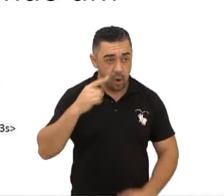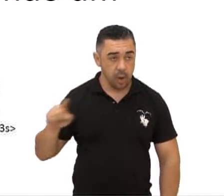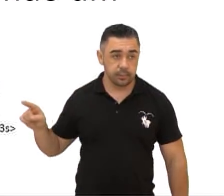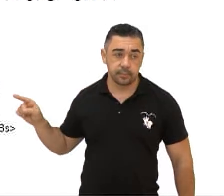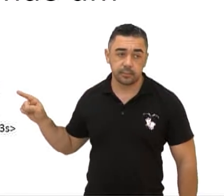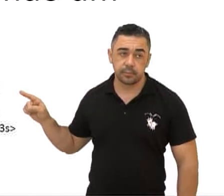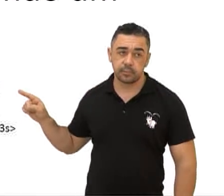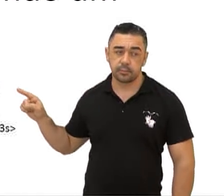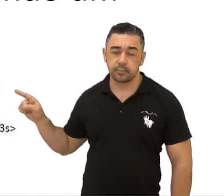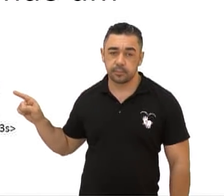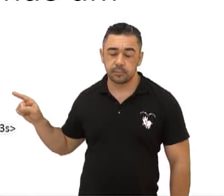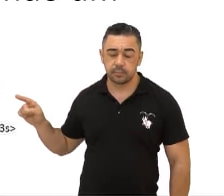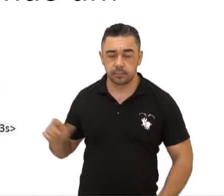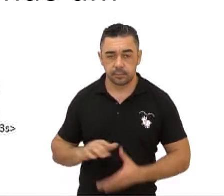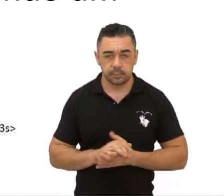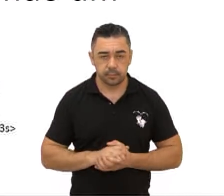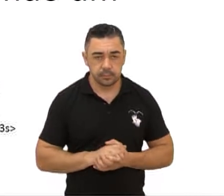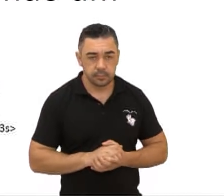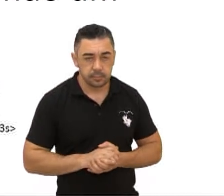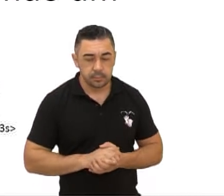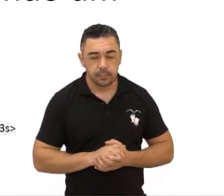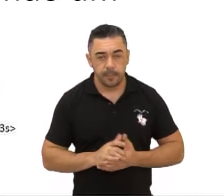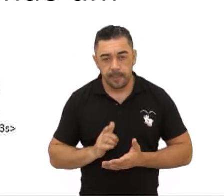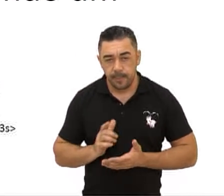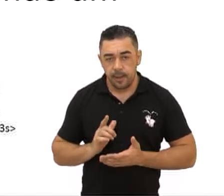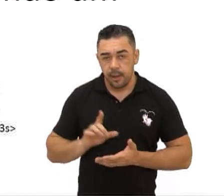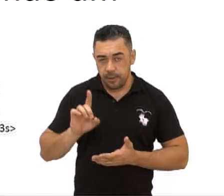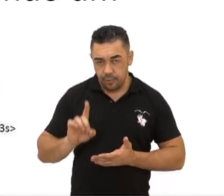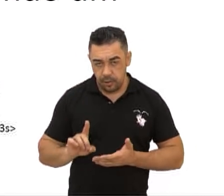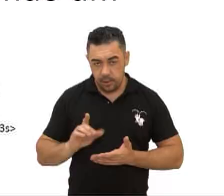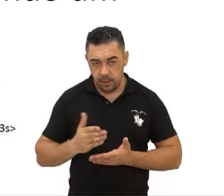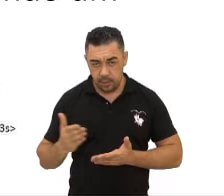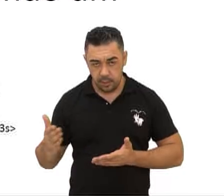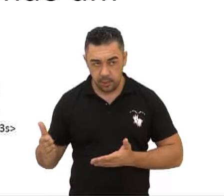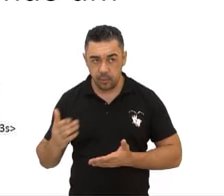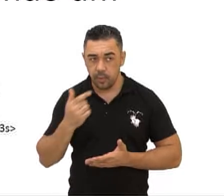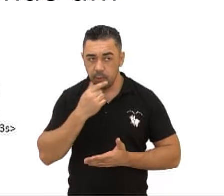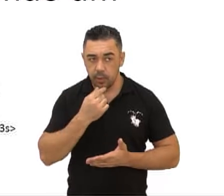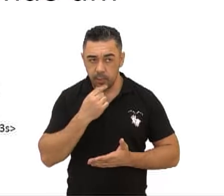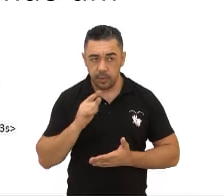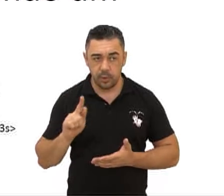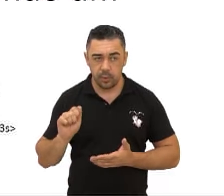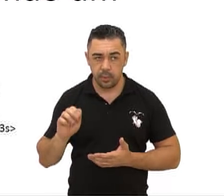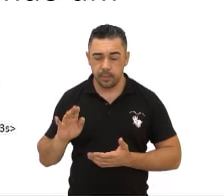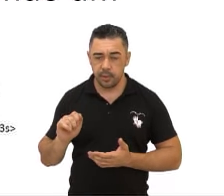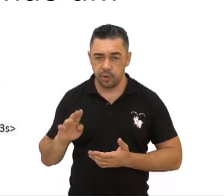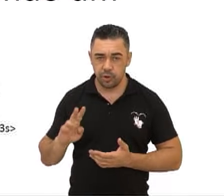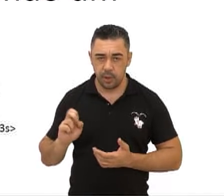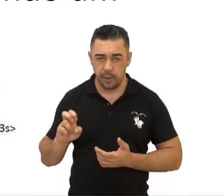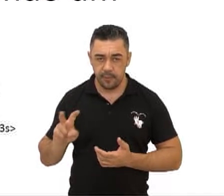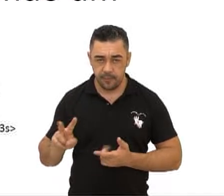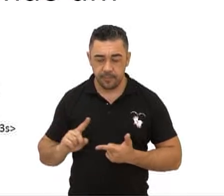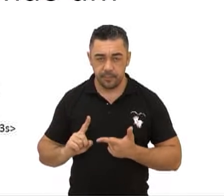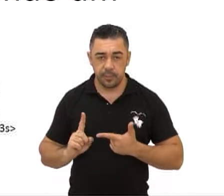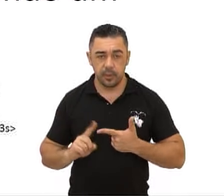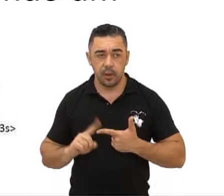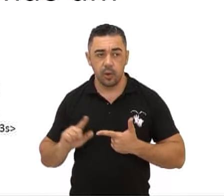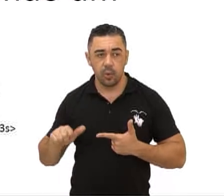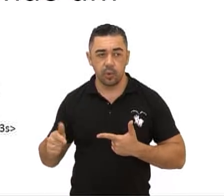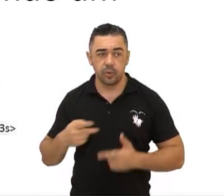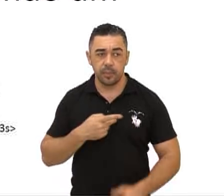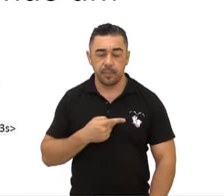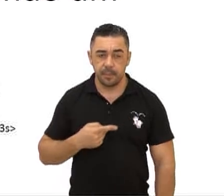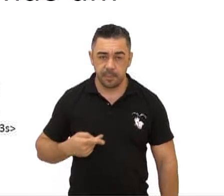para você. Mais à sua direita você tem o Gorbachev e ao centro o presidente dos Estados